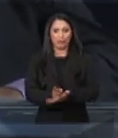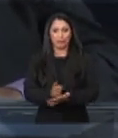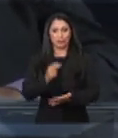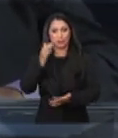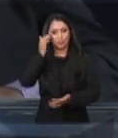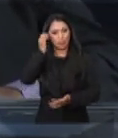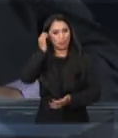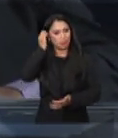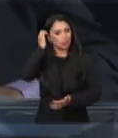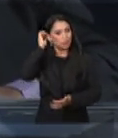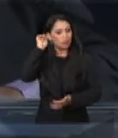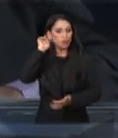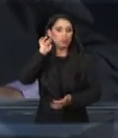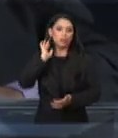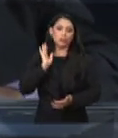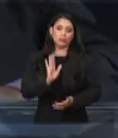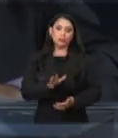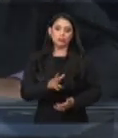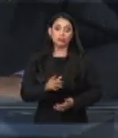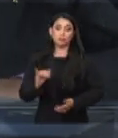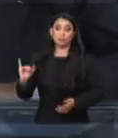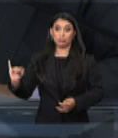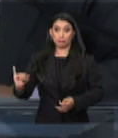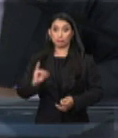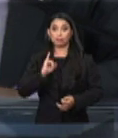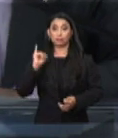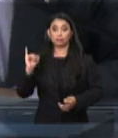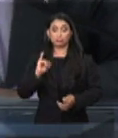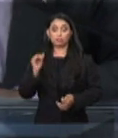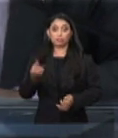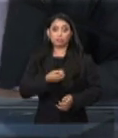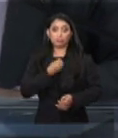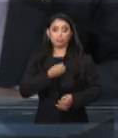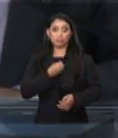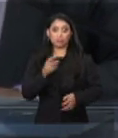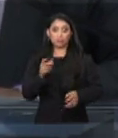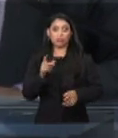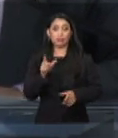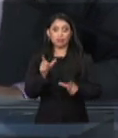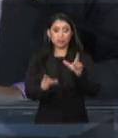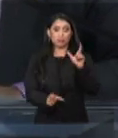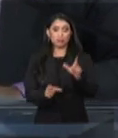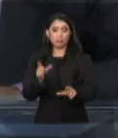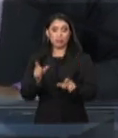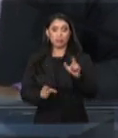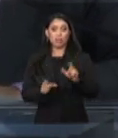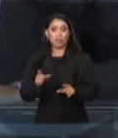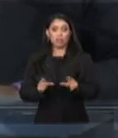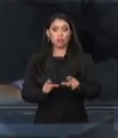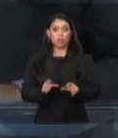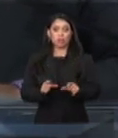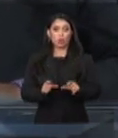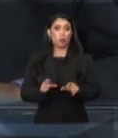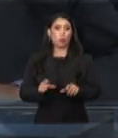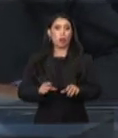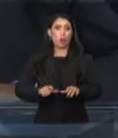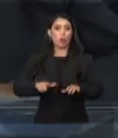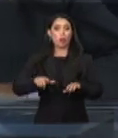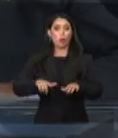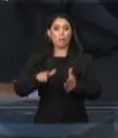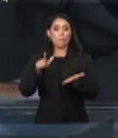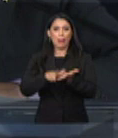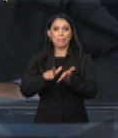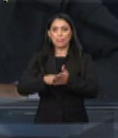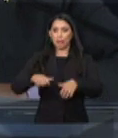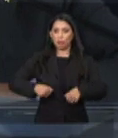dirigem-se aquilo que é essencial para a vida da população em situação de rua como um papelão ou uma manta ou um cobertor